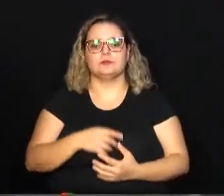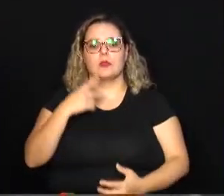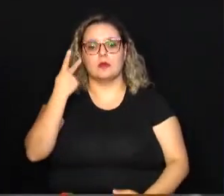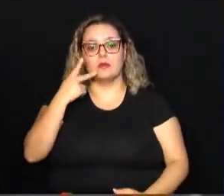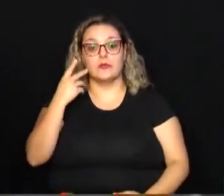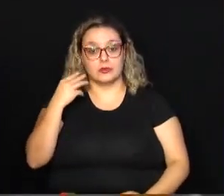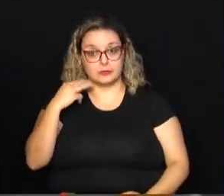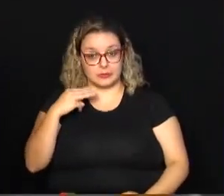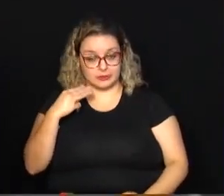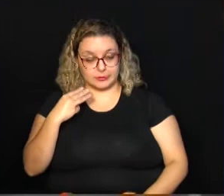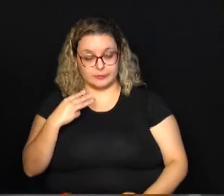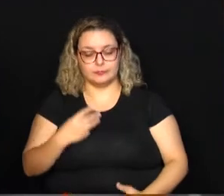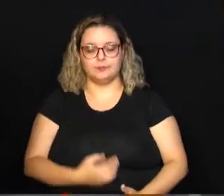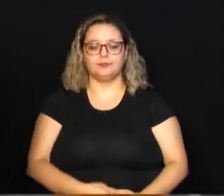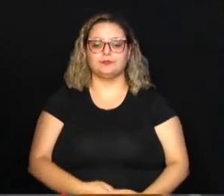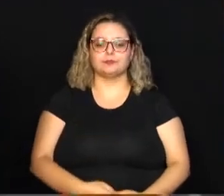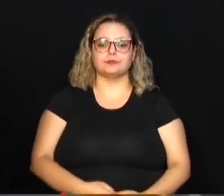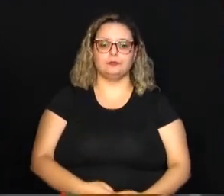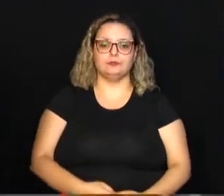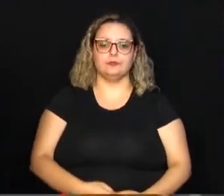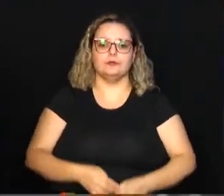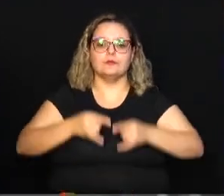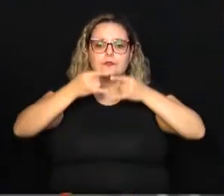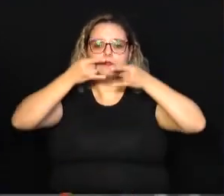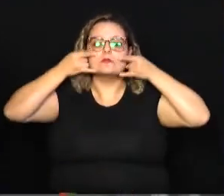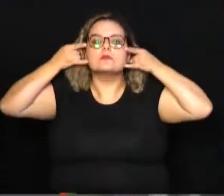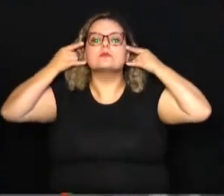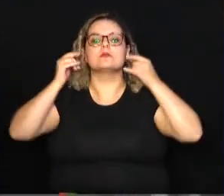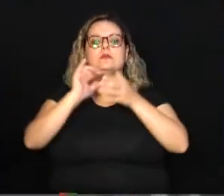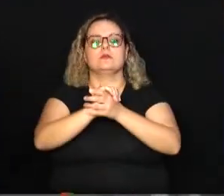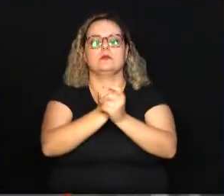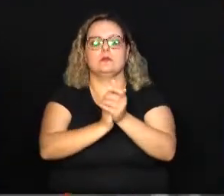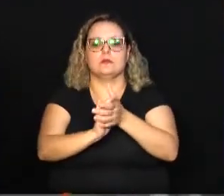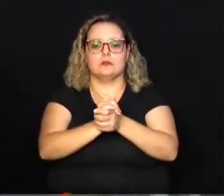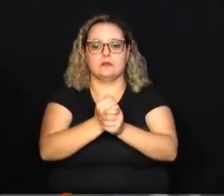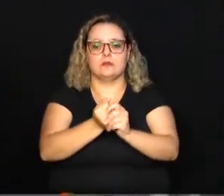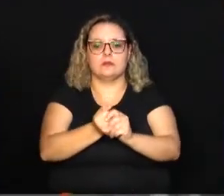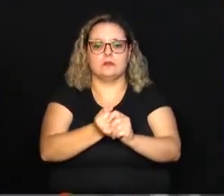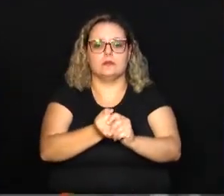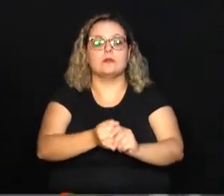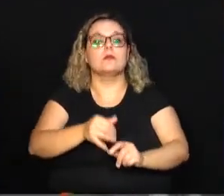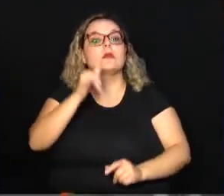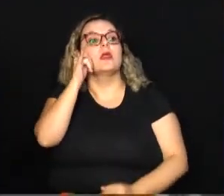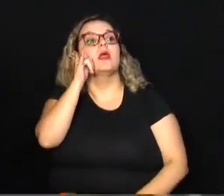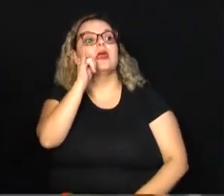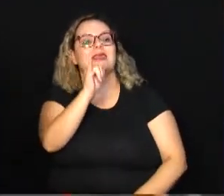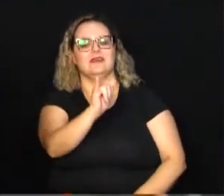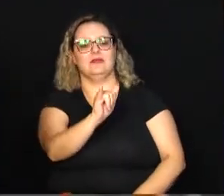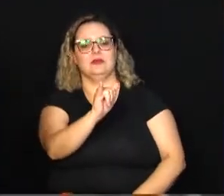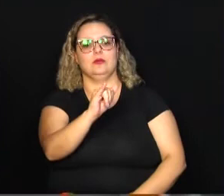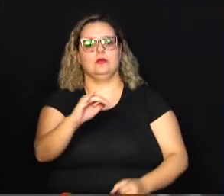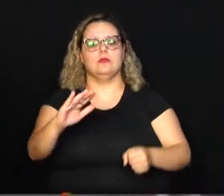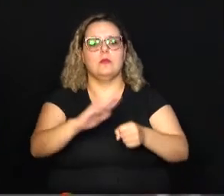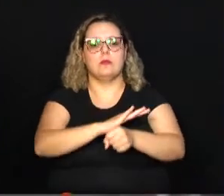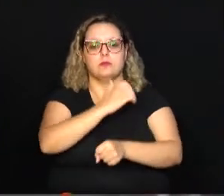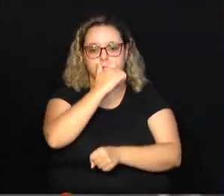seguinte, usou máscara, lavou a mão, evitou aglomeração, já está meio caminho